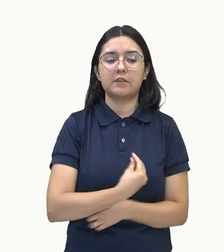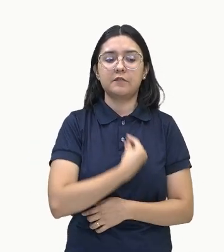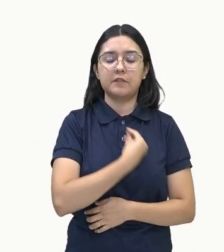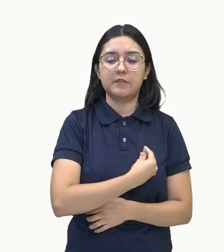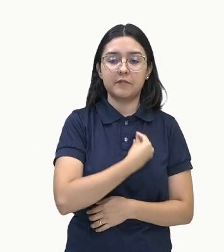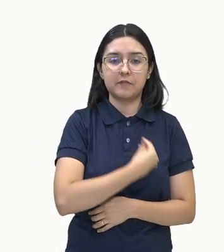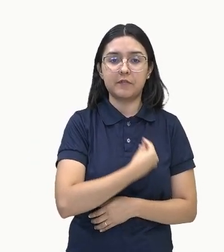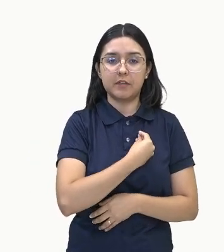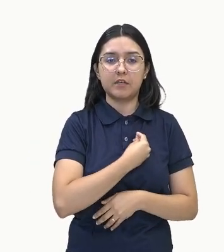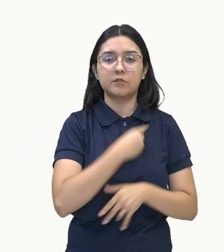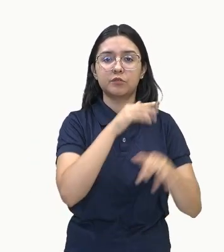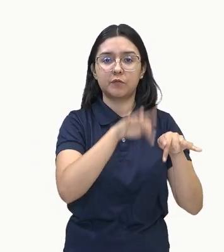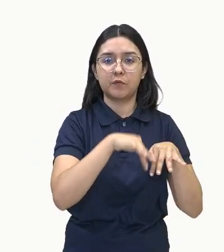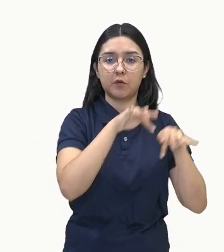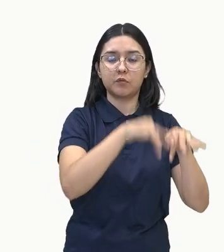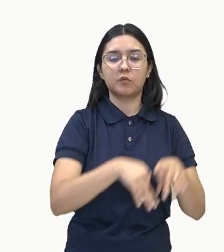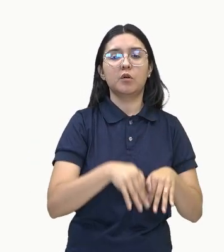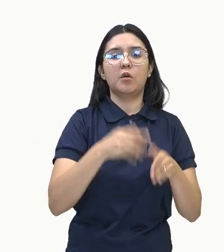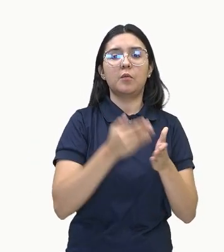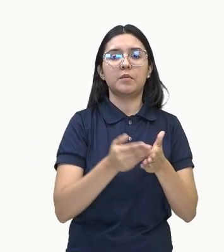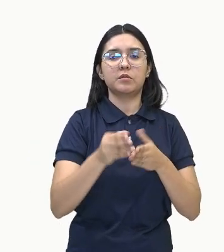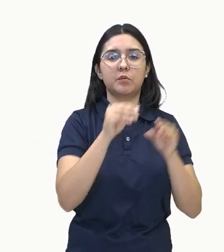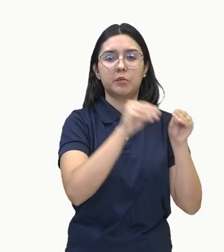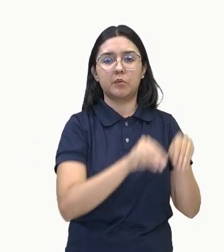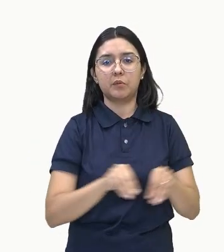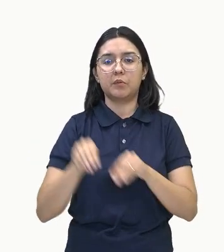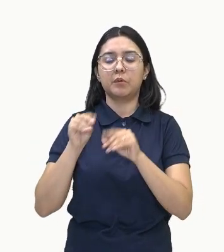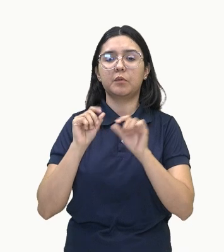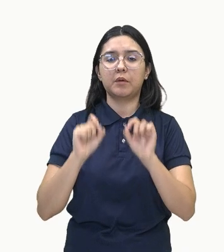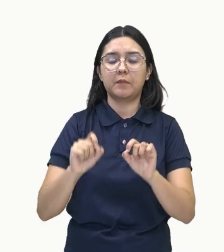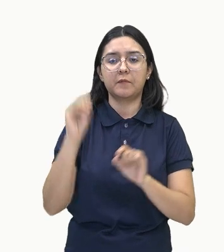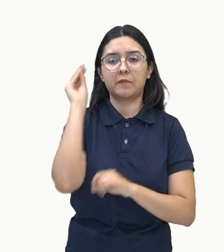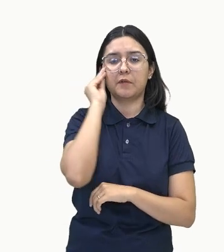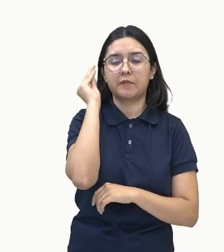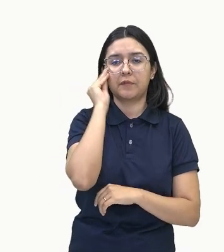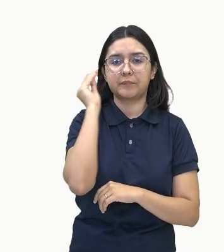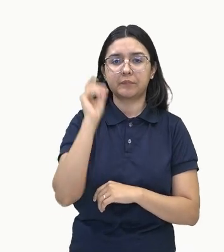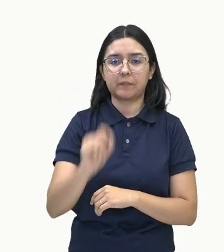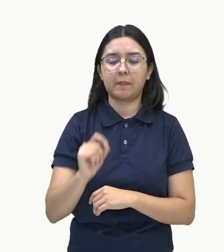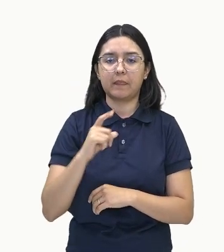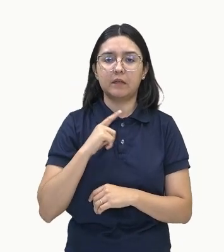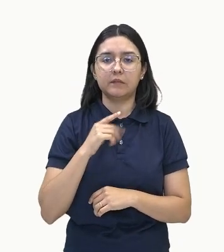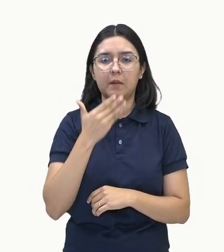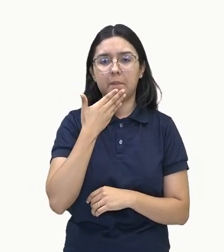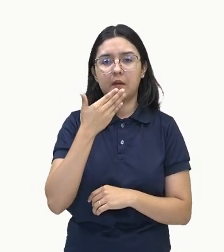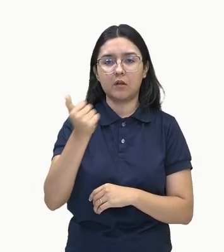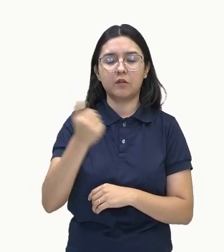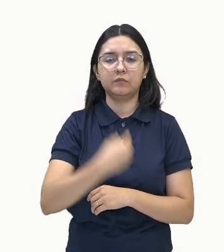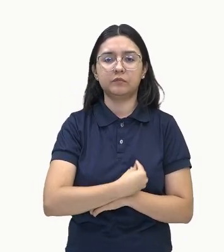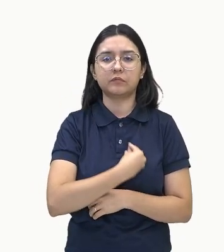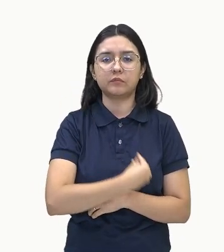nos feudos, né, começou então a verificar que uma melhor condição de